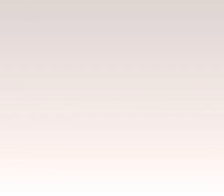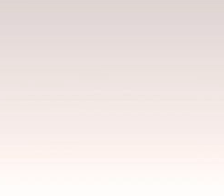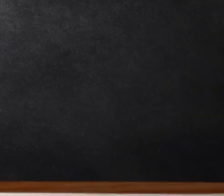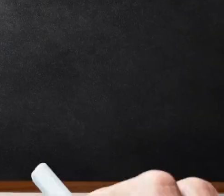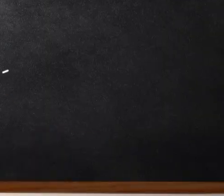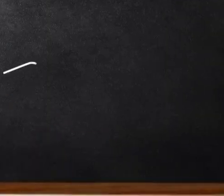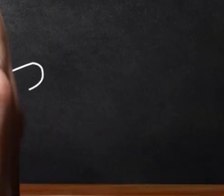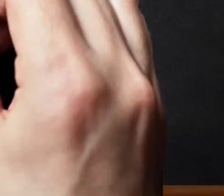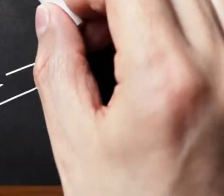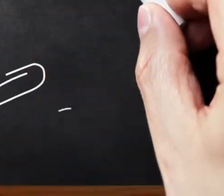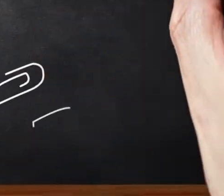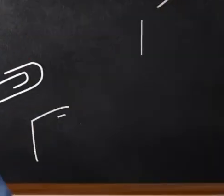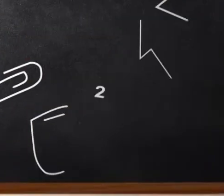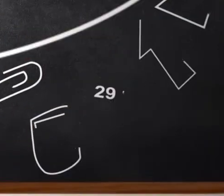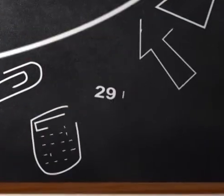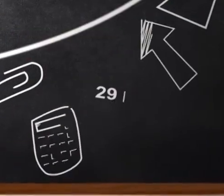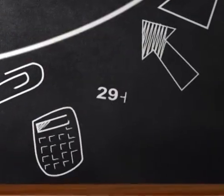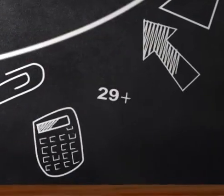E aí